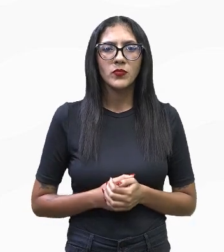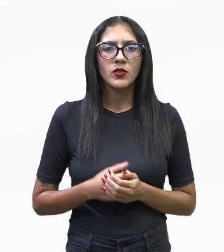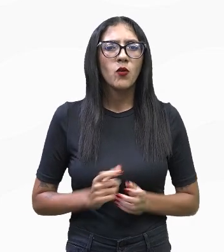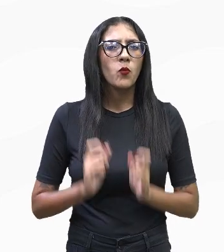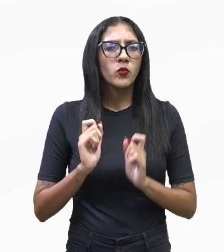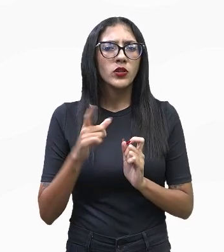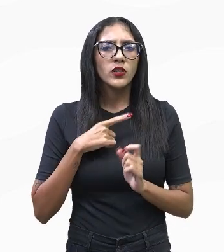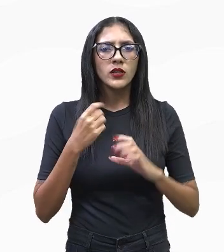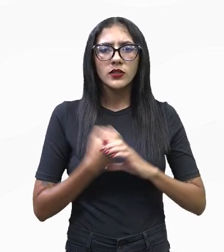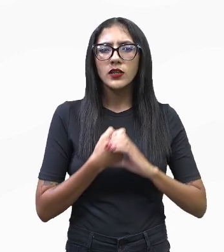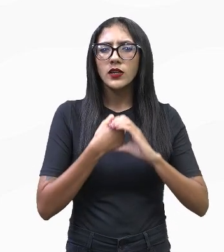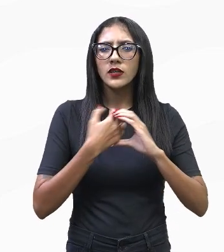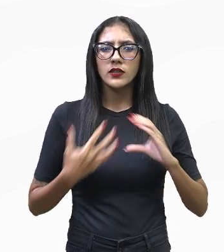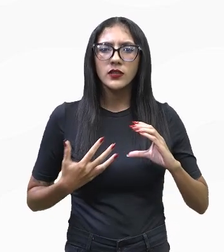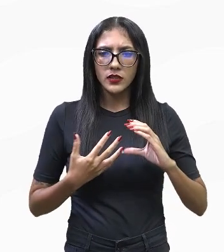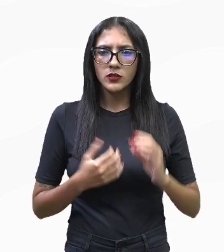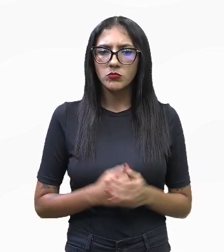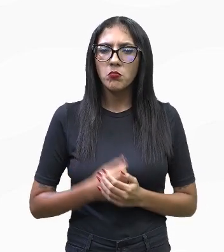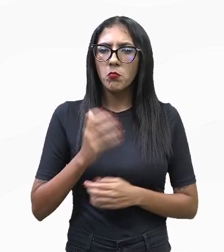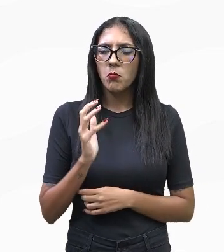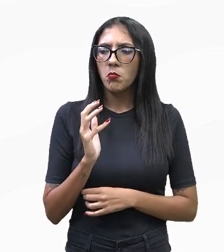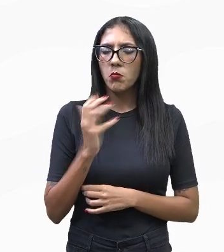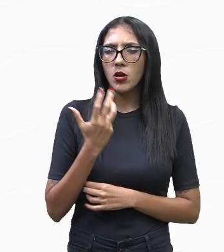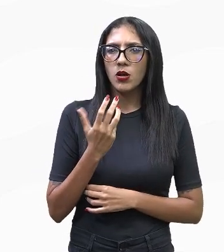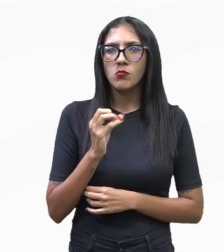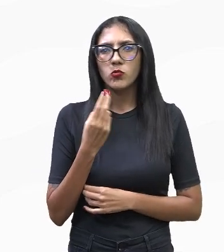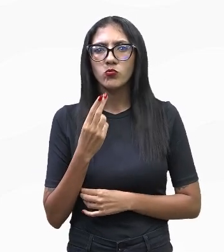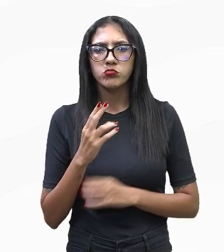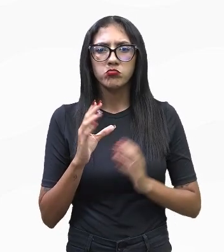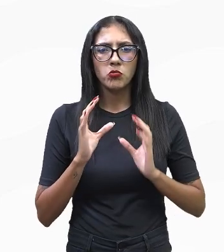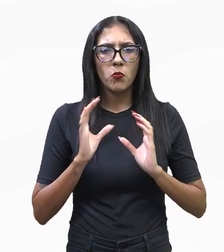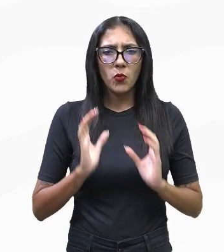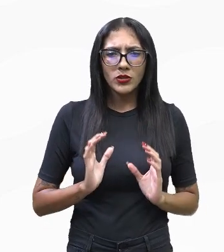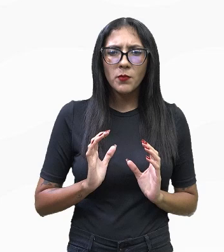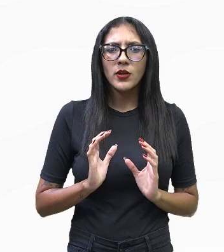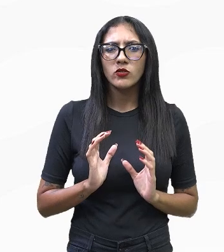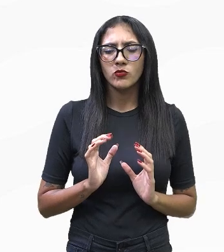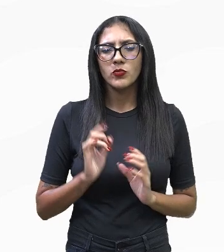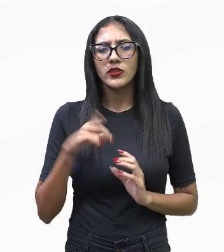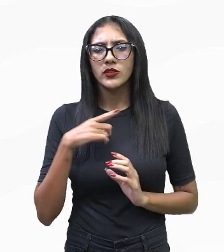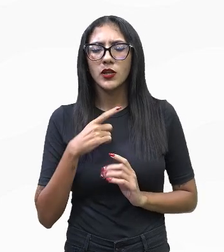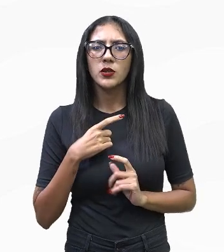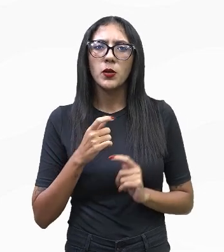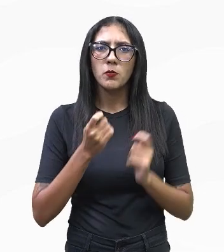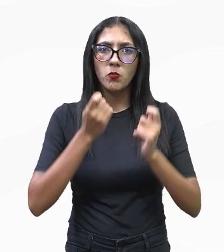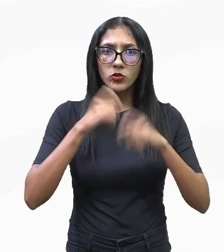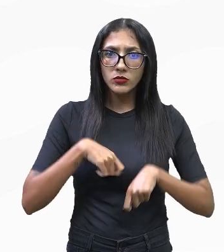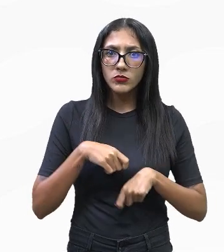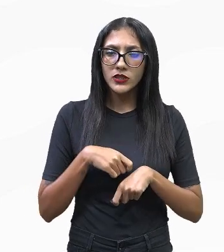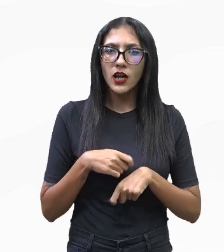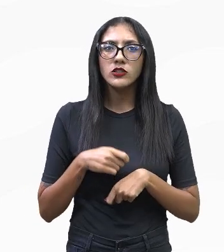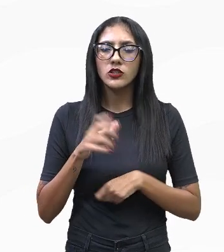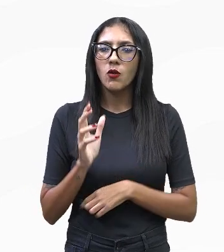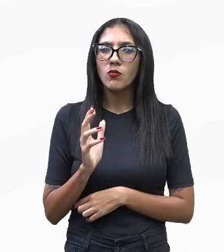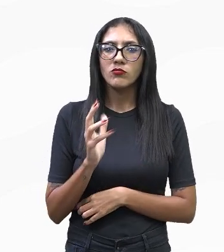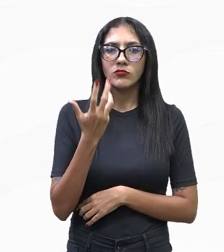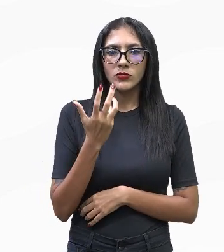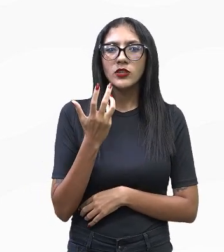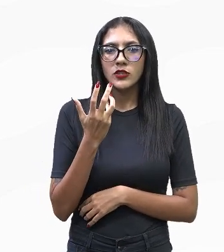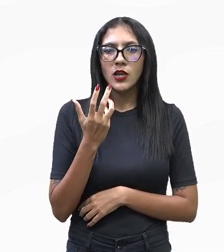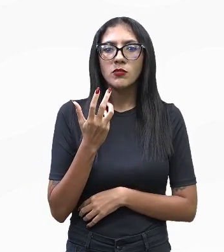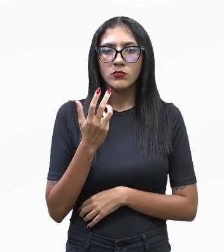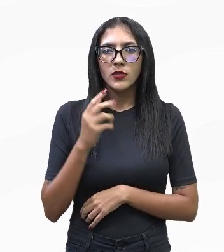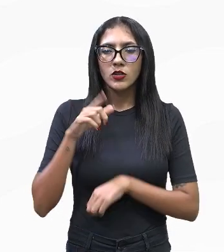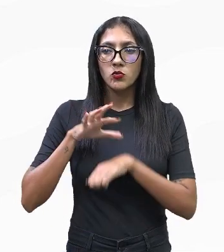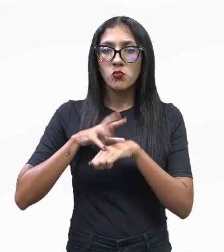risco? Uma característica, uma condição ou comportamento que aumenta a probabilidade, a chance de desenvolver